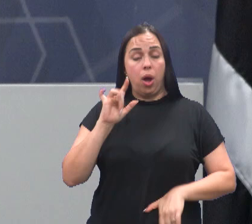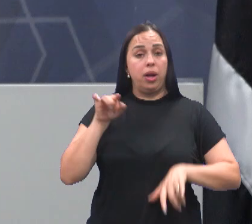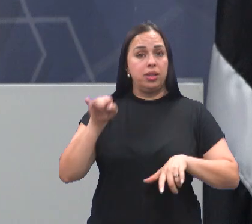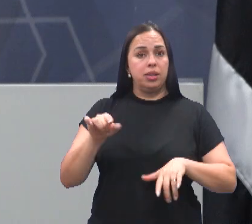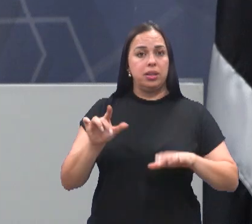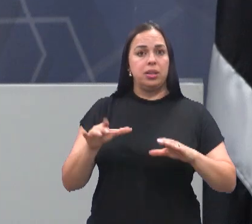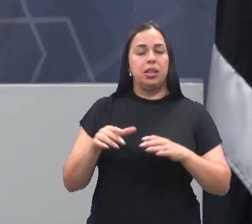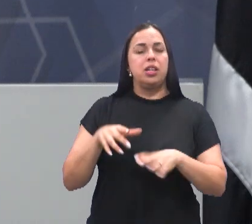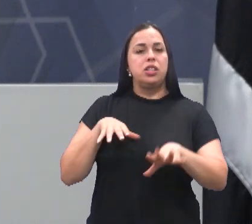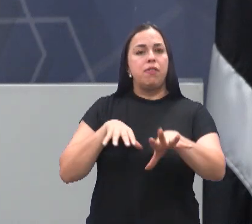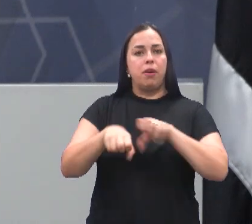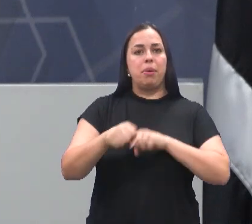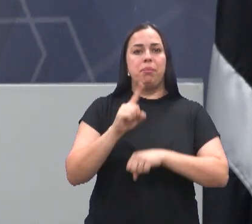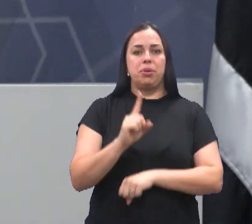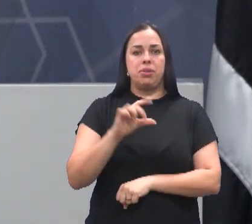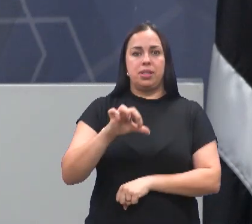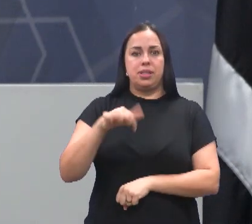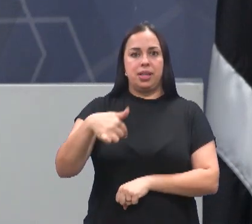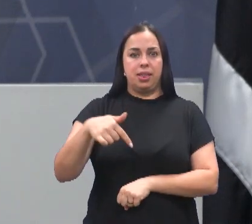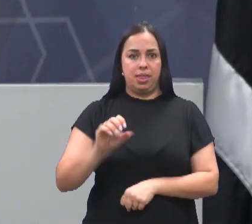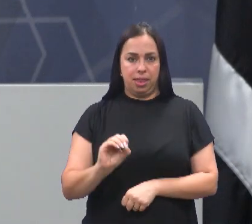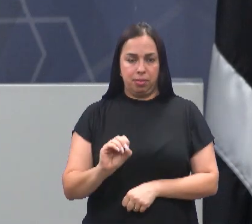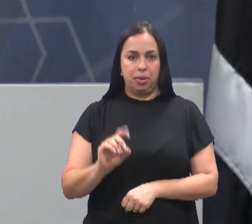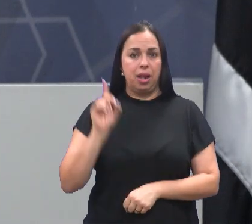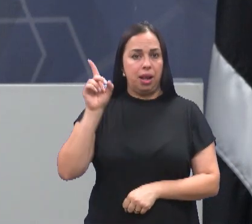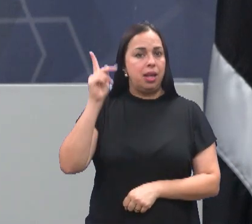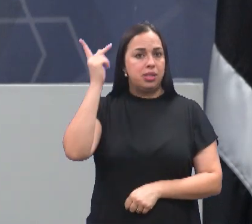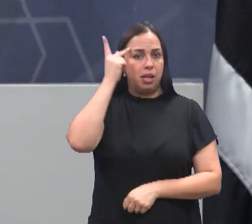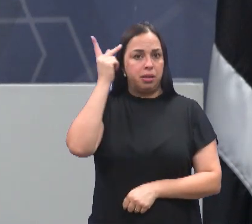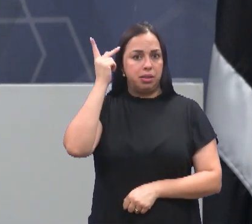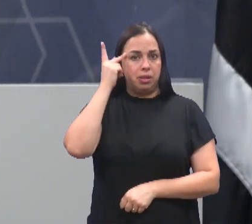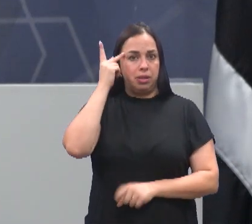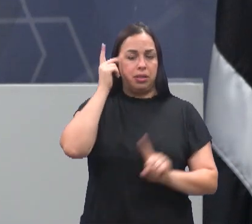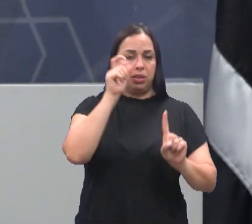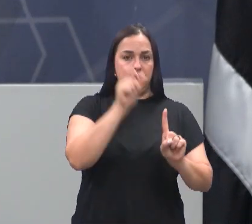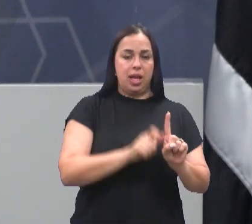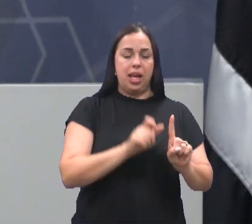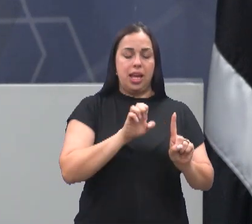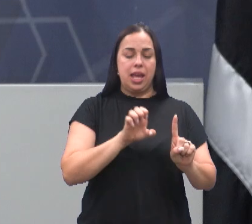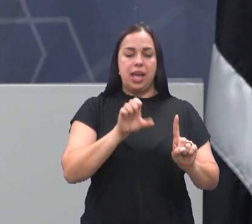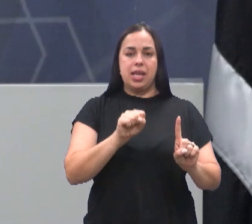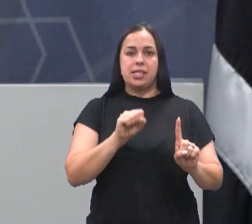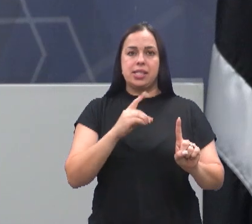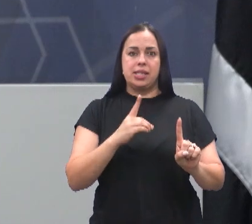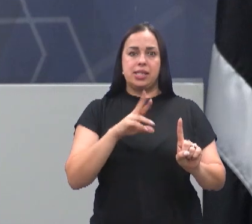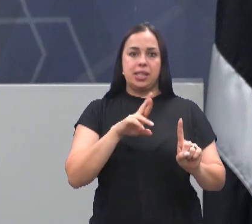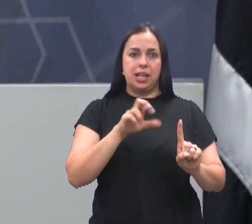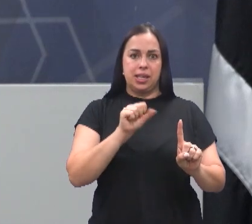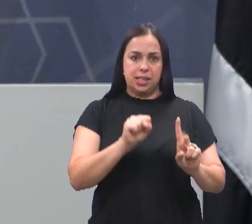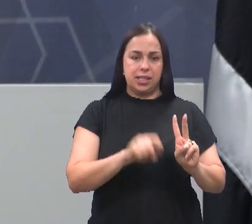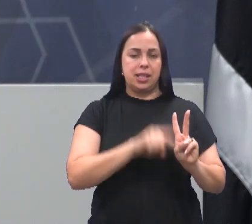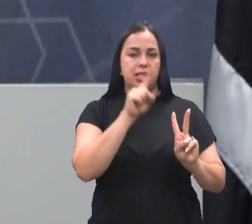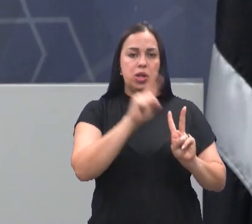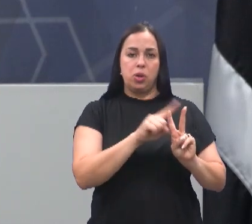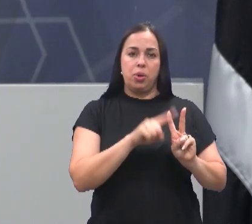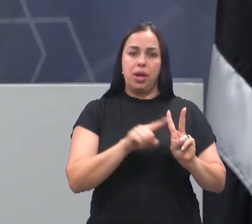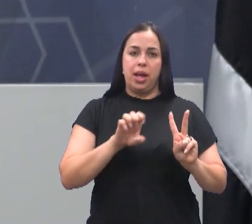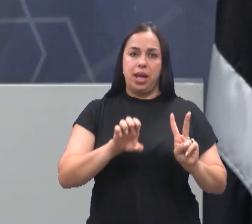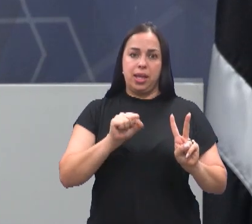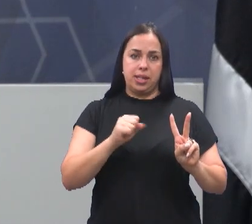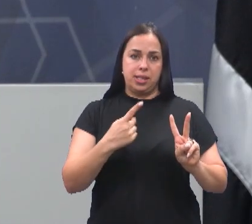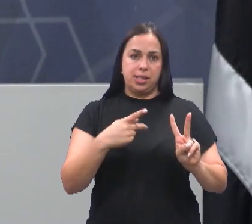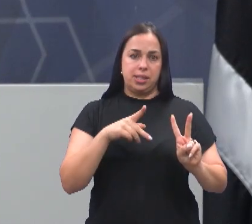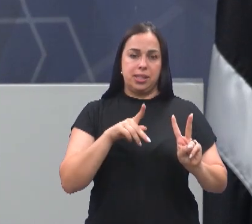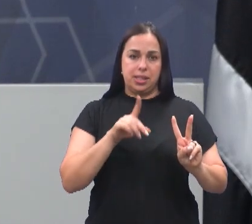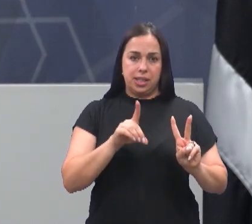de 1970. Em São Paulo, conheceu Esdras Filho e o tenente Esdras Magalhães, mestre